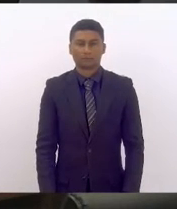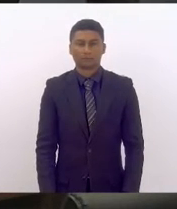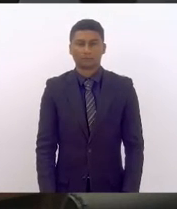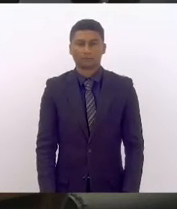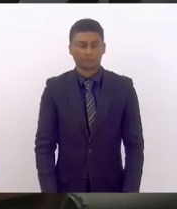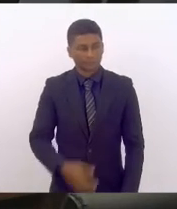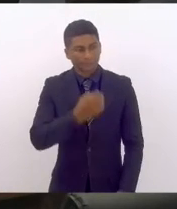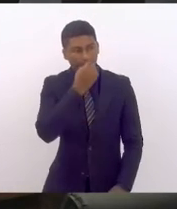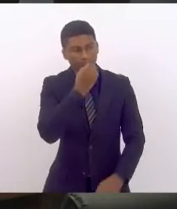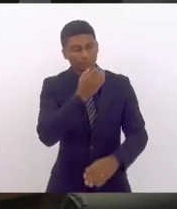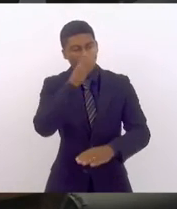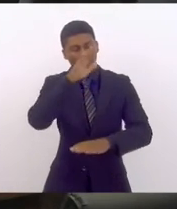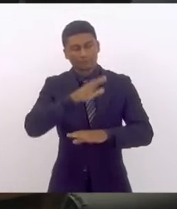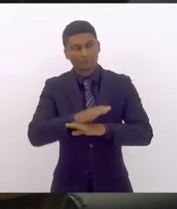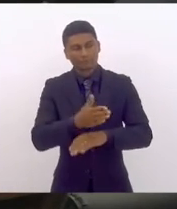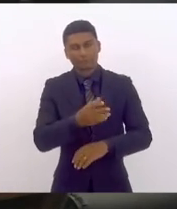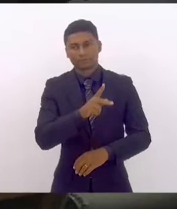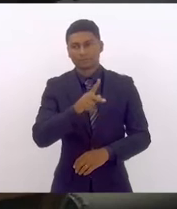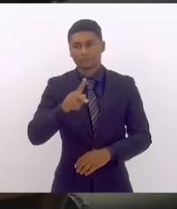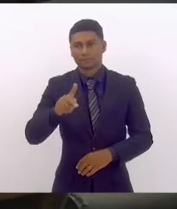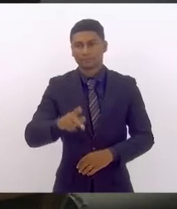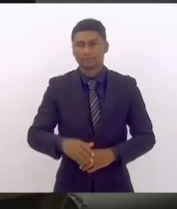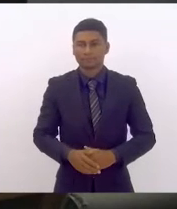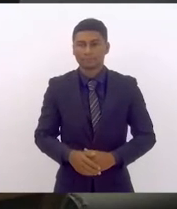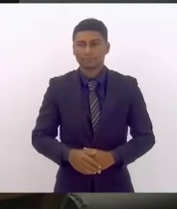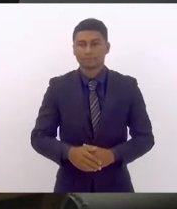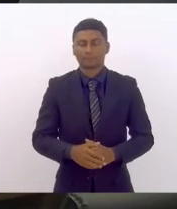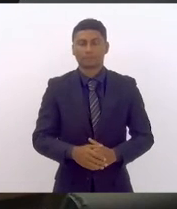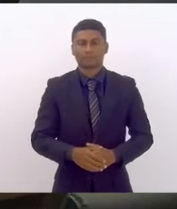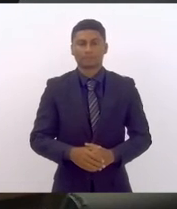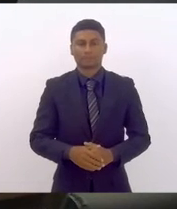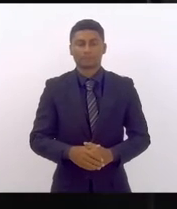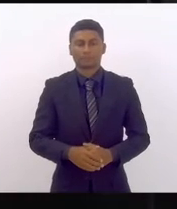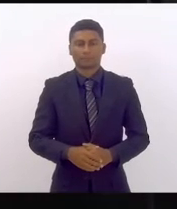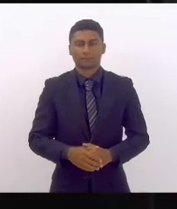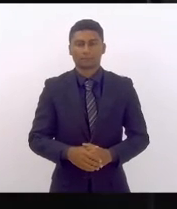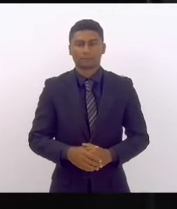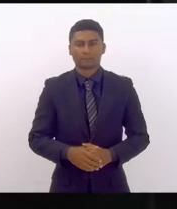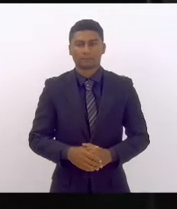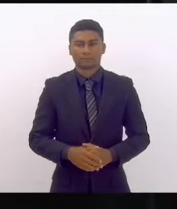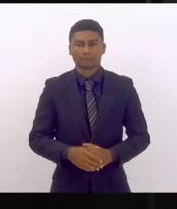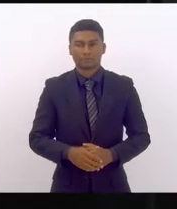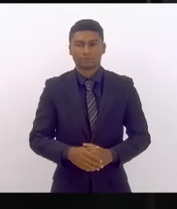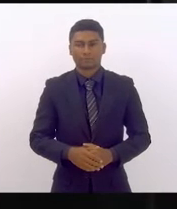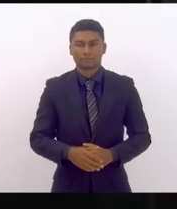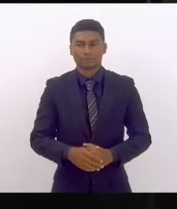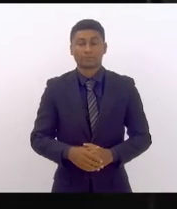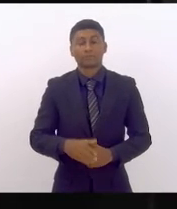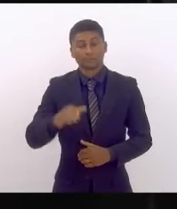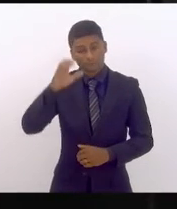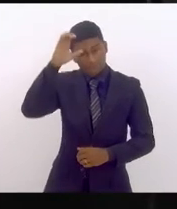Boa tarde Presidente Boa tarde com muito respeito tia Ju sempre